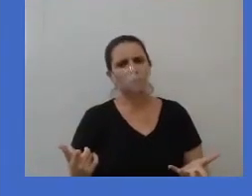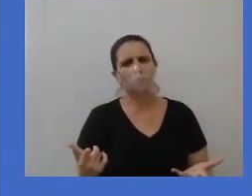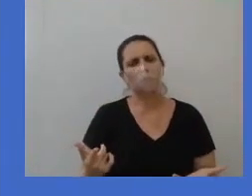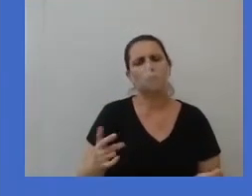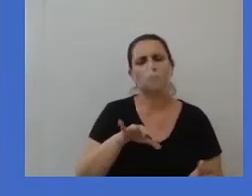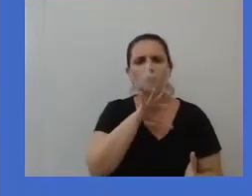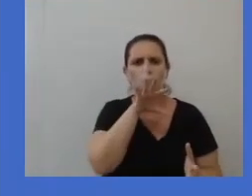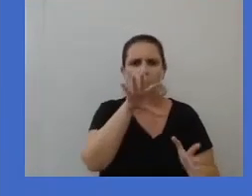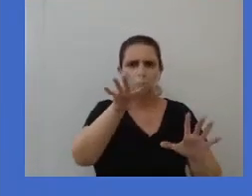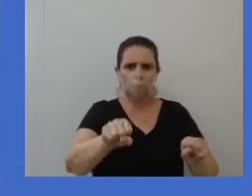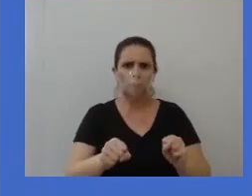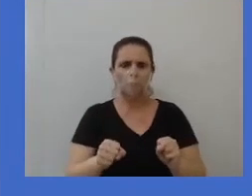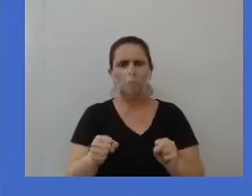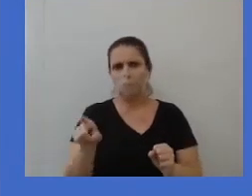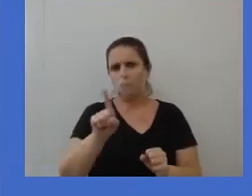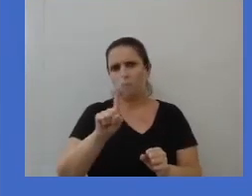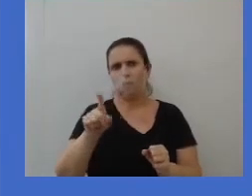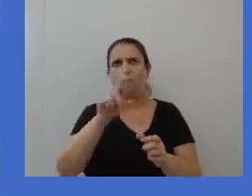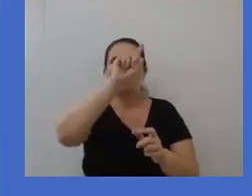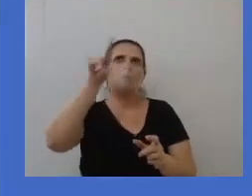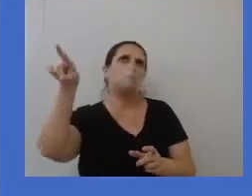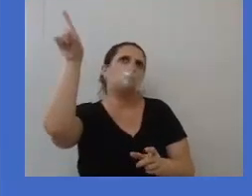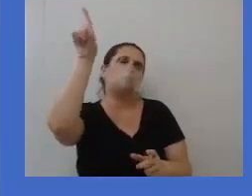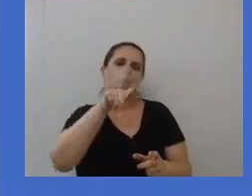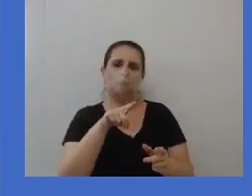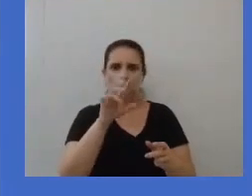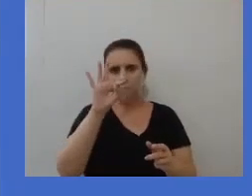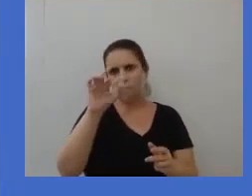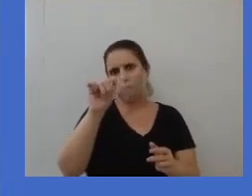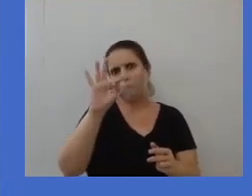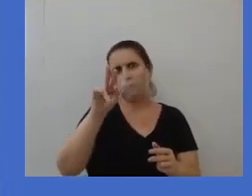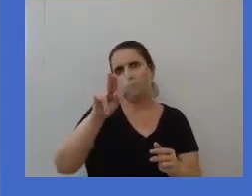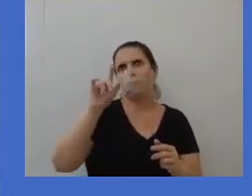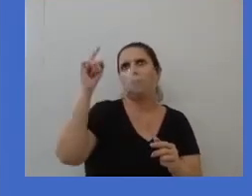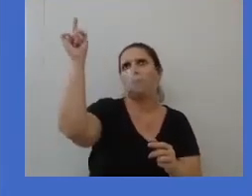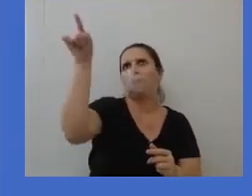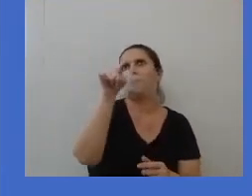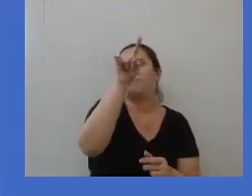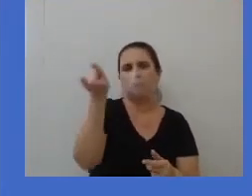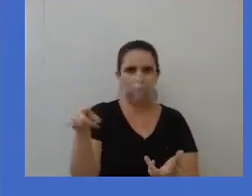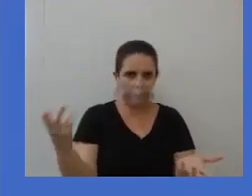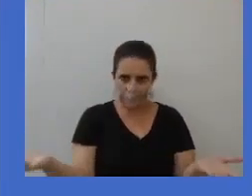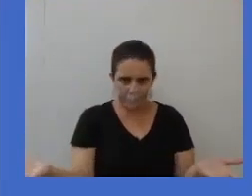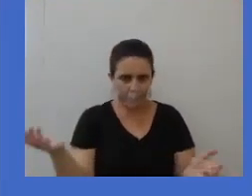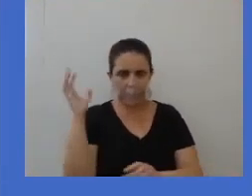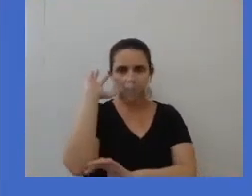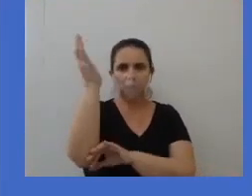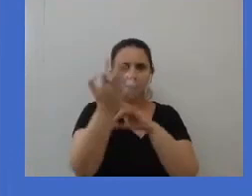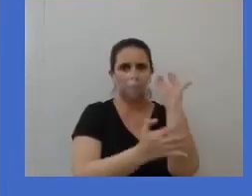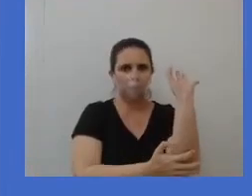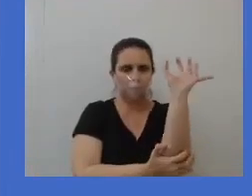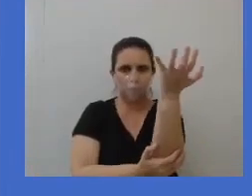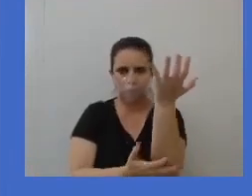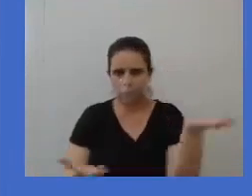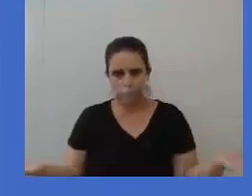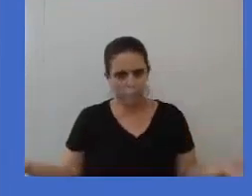o animal não iria lá arriscar nome nenhum. É claro que uma floresta assim,